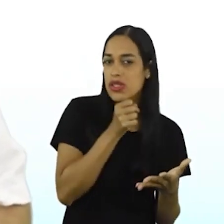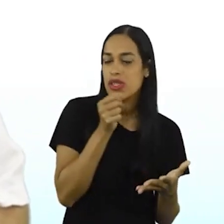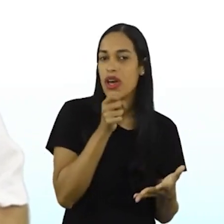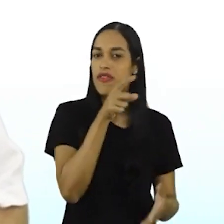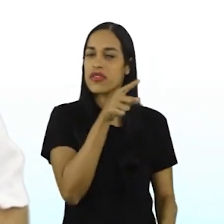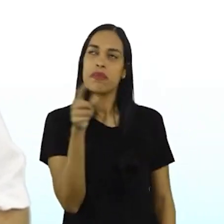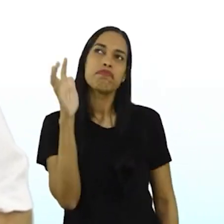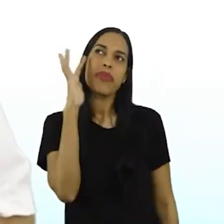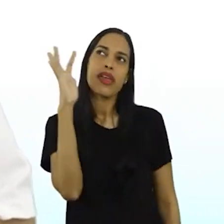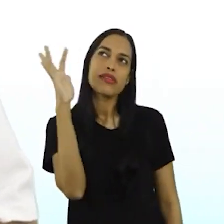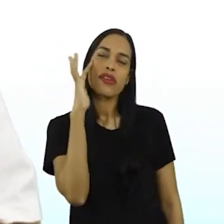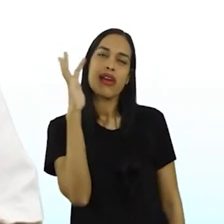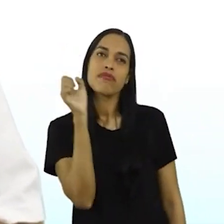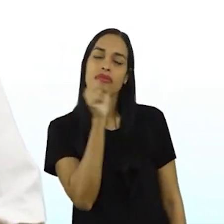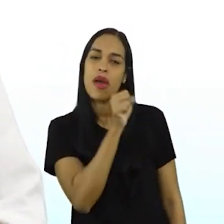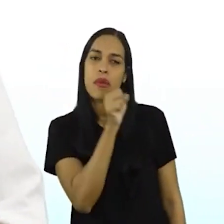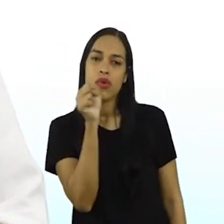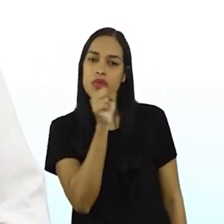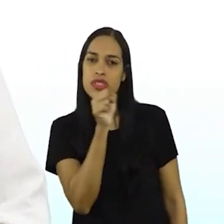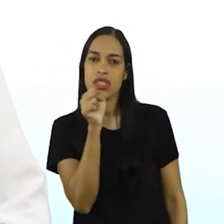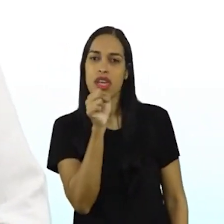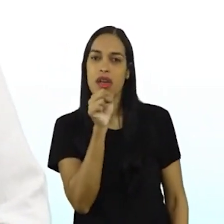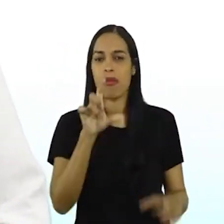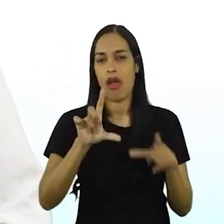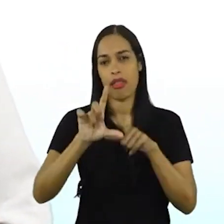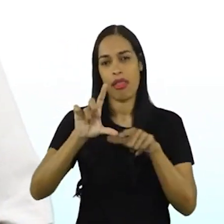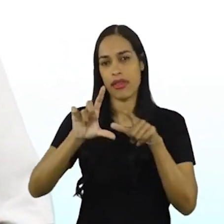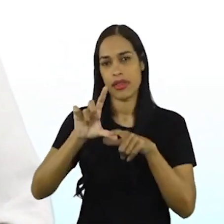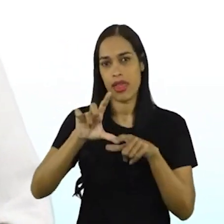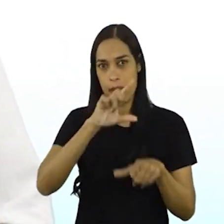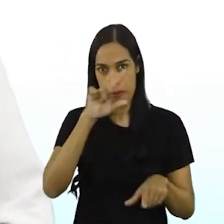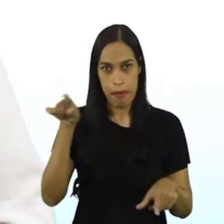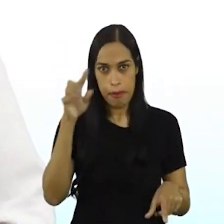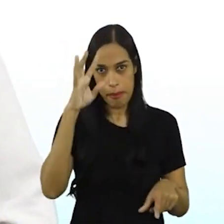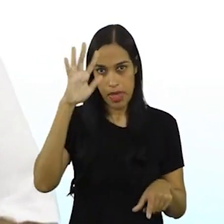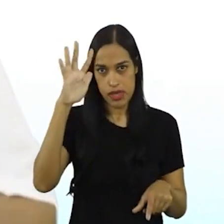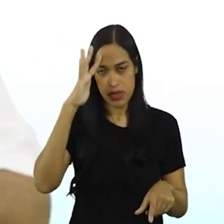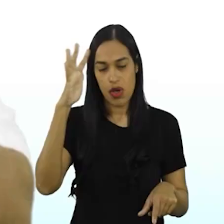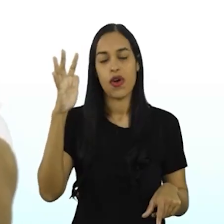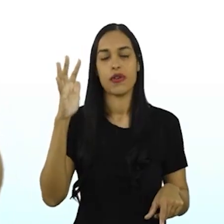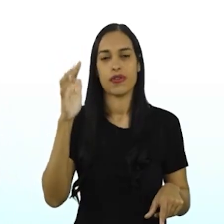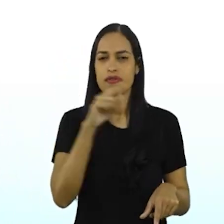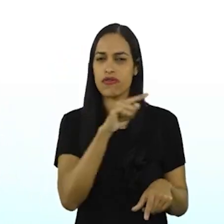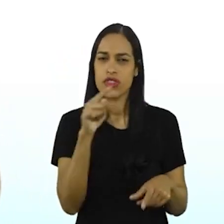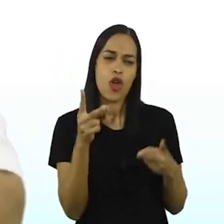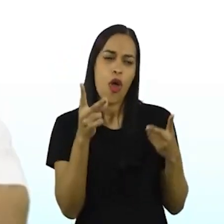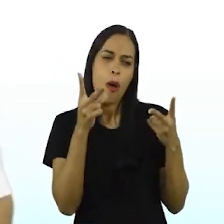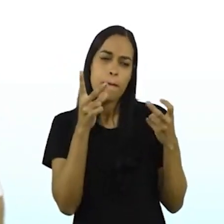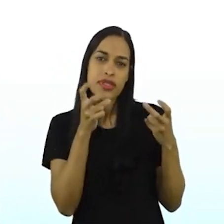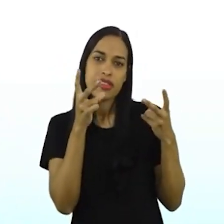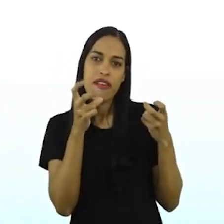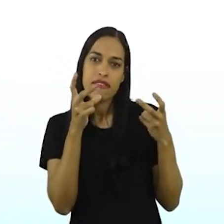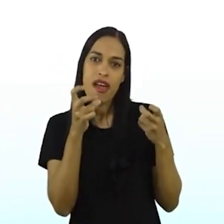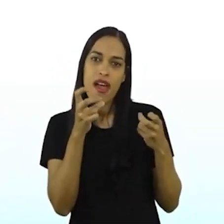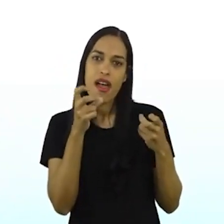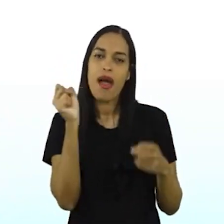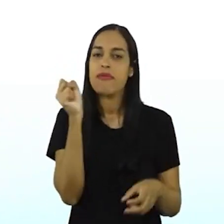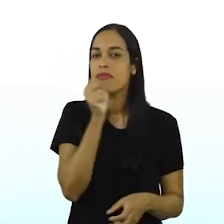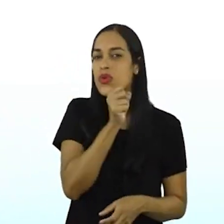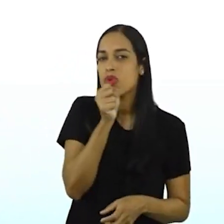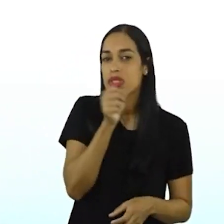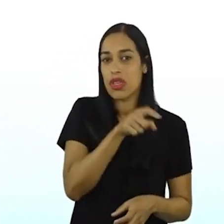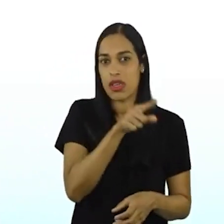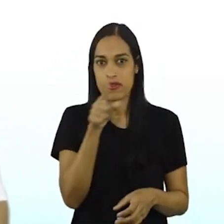pouquinho, pensa numa música. Pense em uma letra de uma música. Pensou? Se você observar, a música que